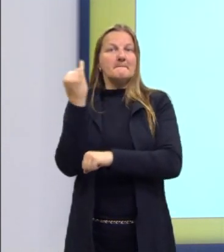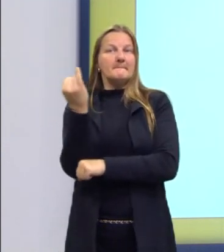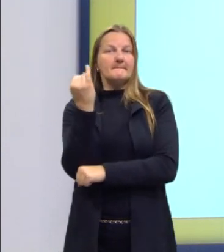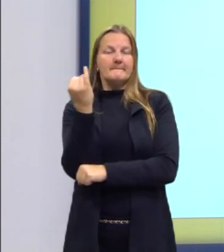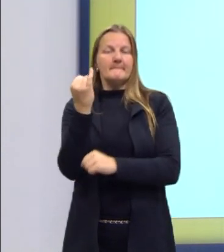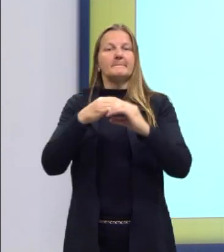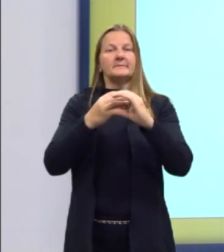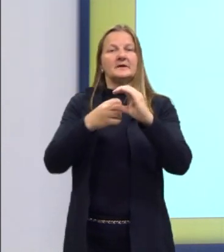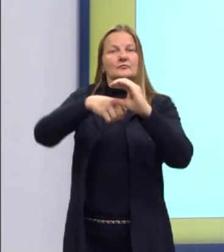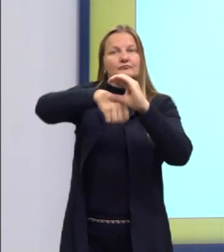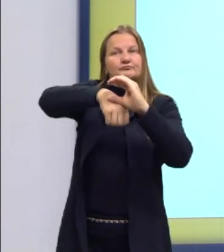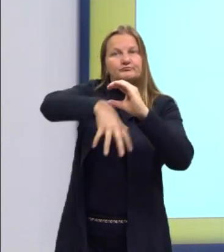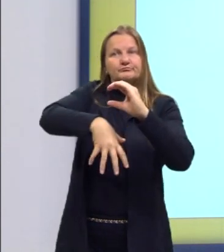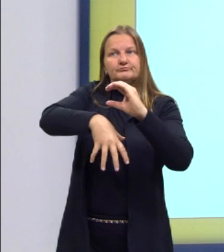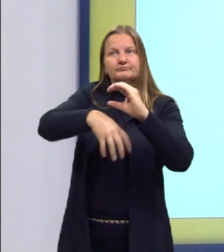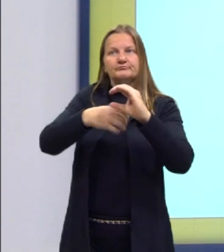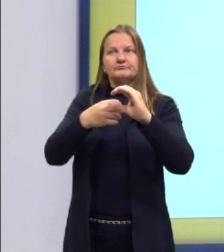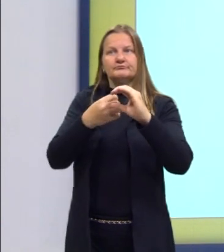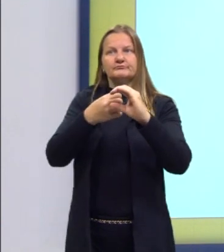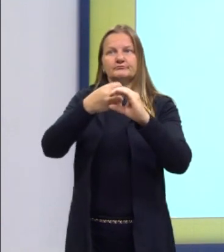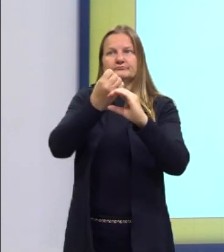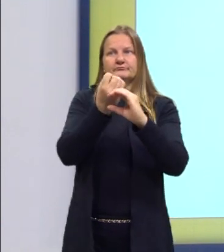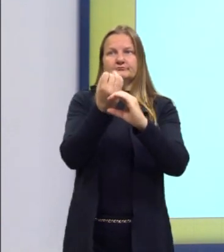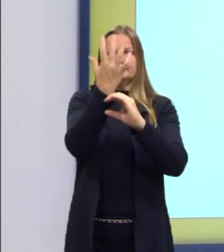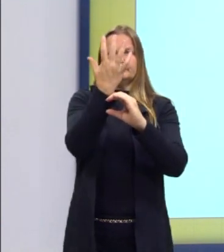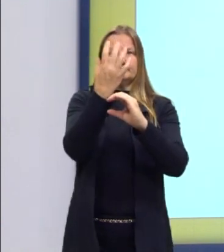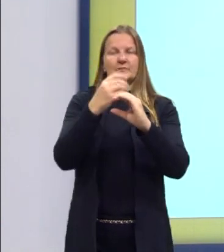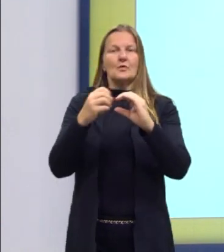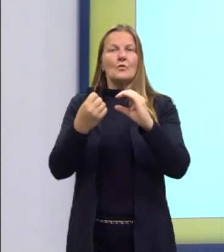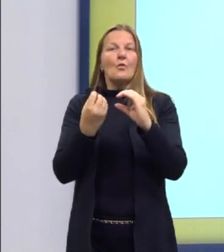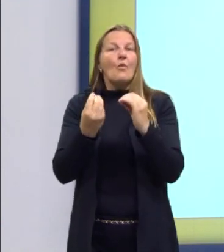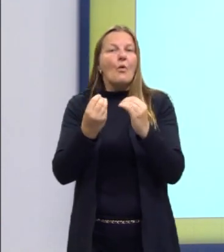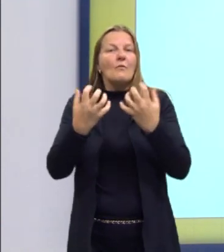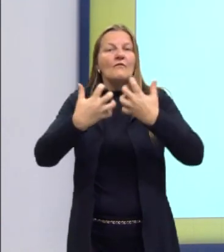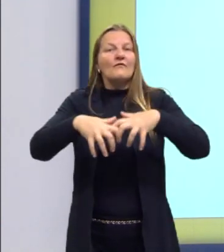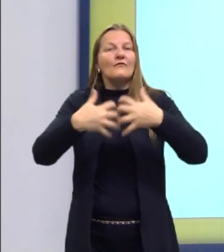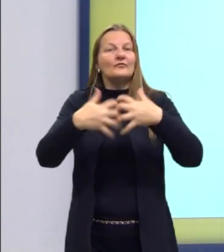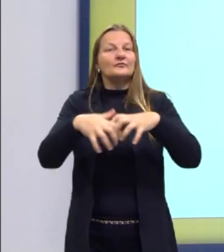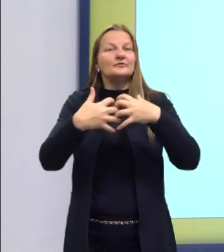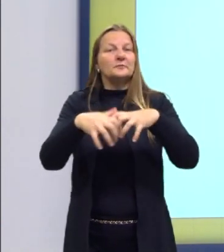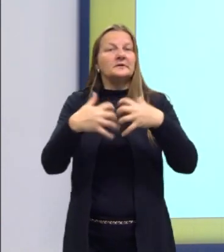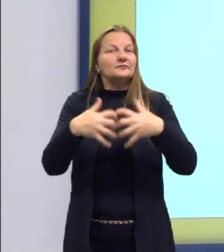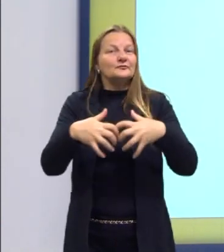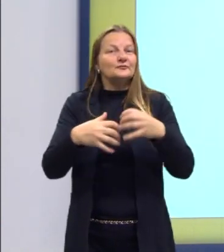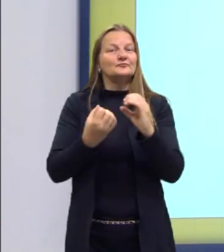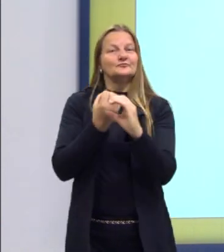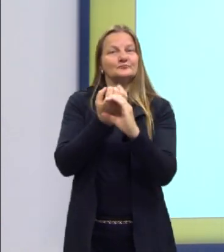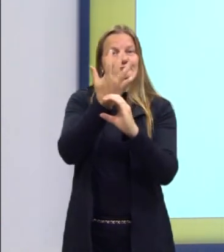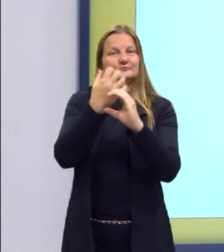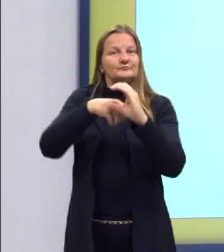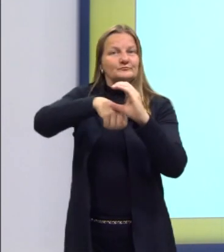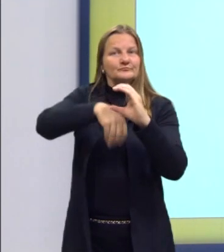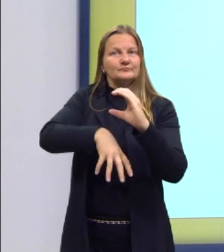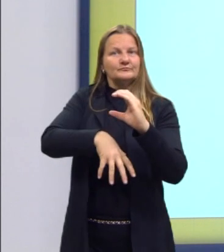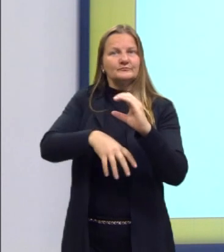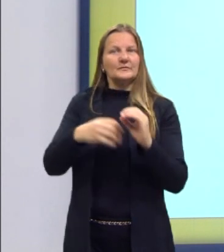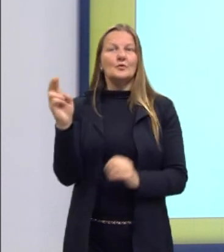ramificações E aí a gente vai ter que lembrar um pouquinho como que funciona essas ramificações para a gente conseguir